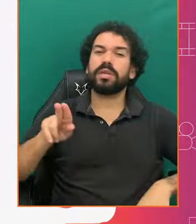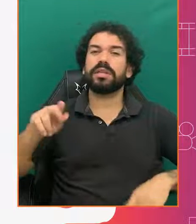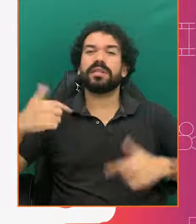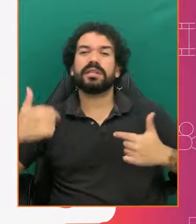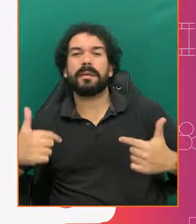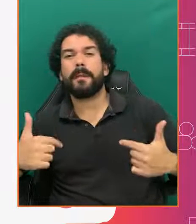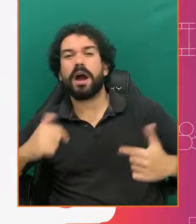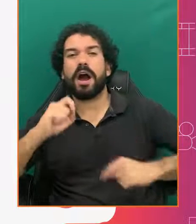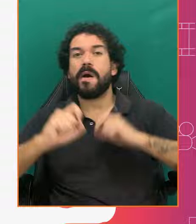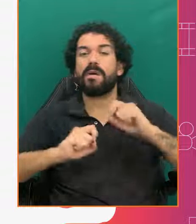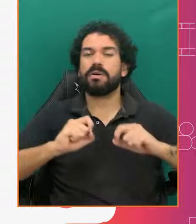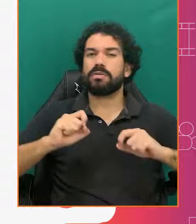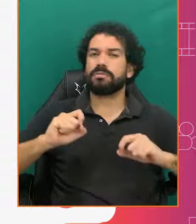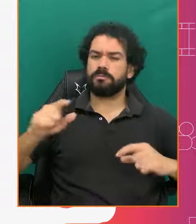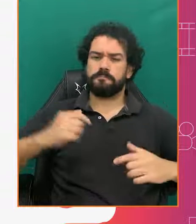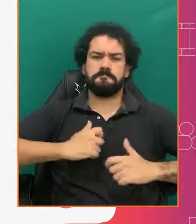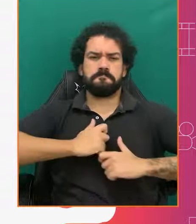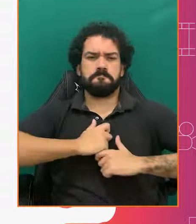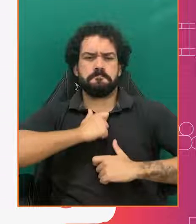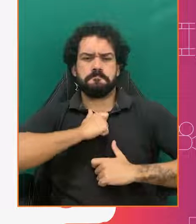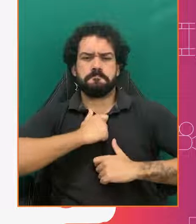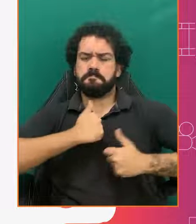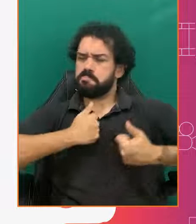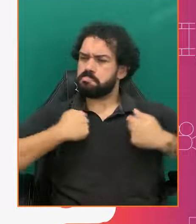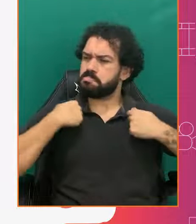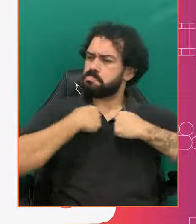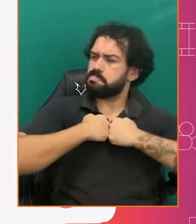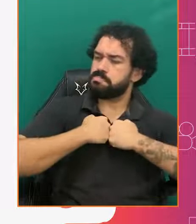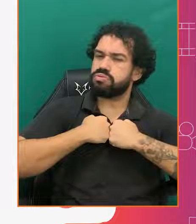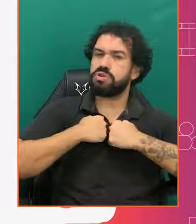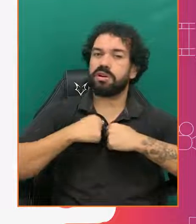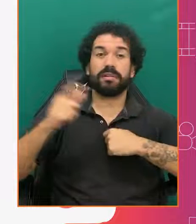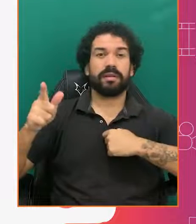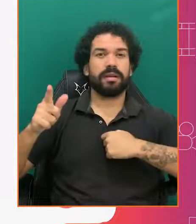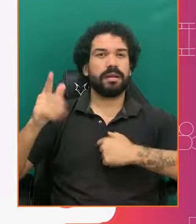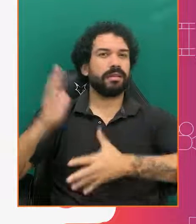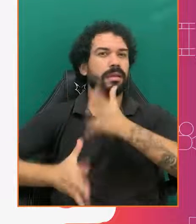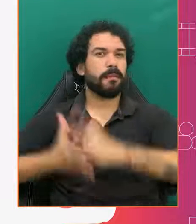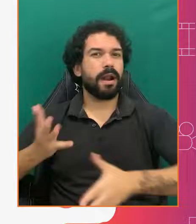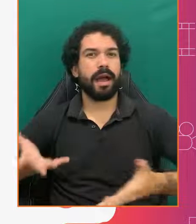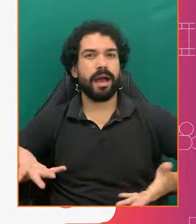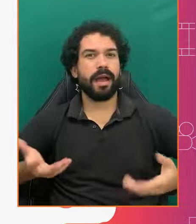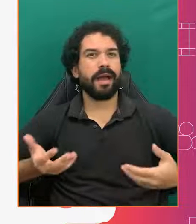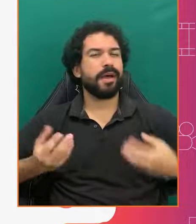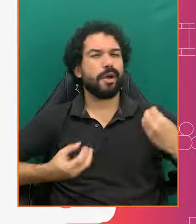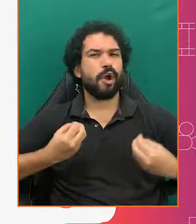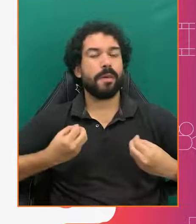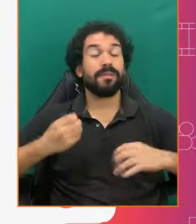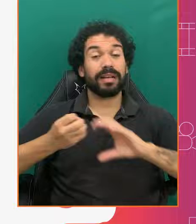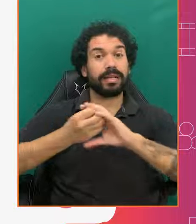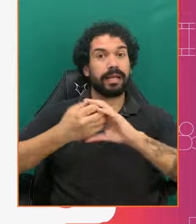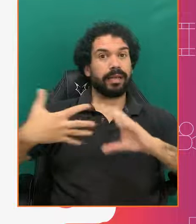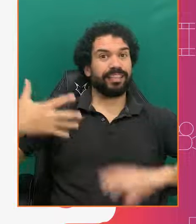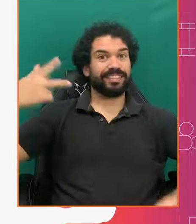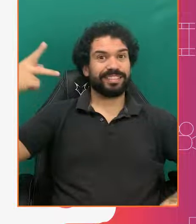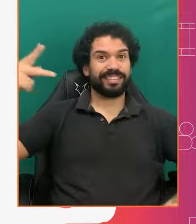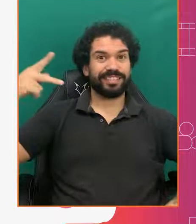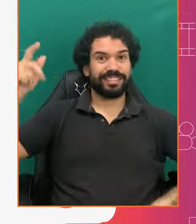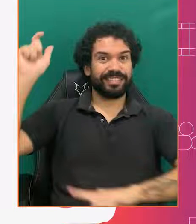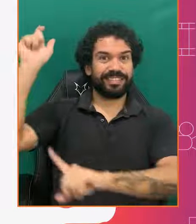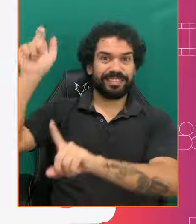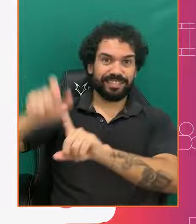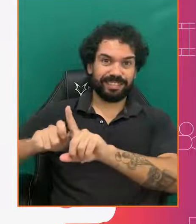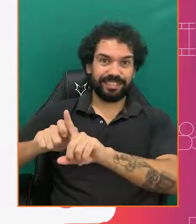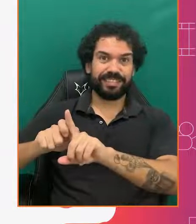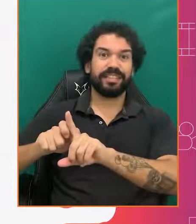quê? Ele é elegante, é mais atrapalhado. Várias características da